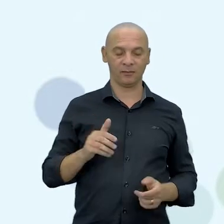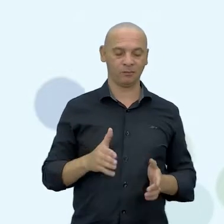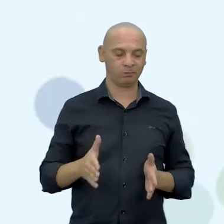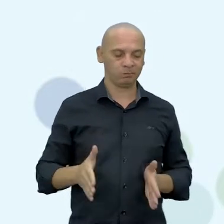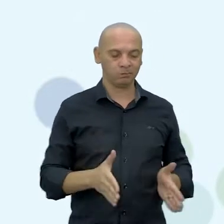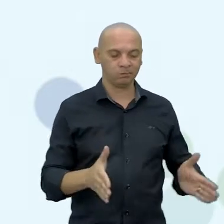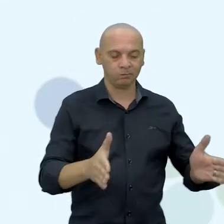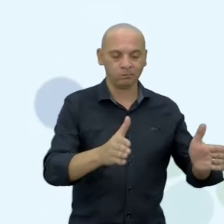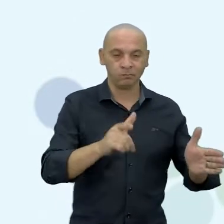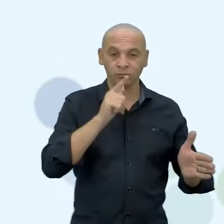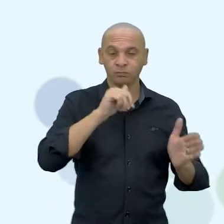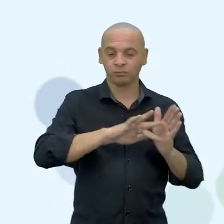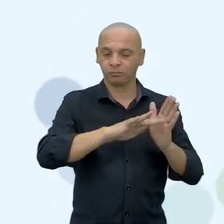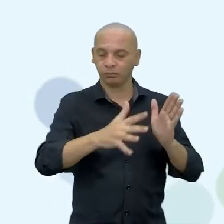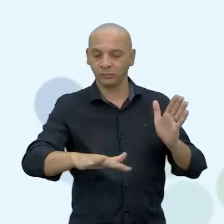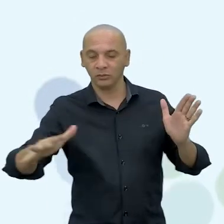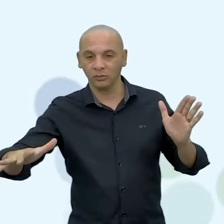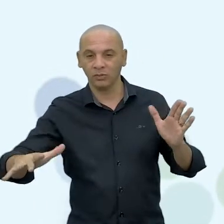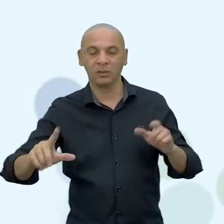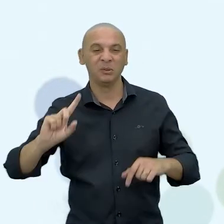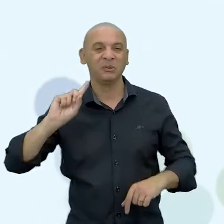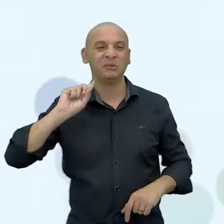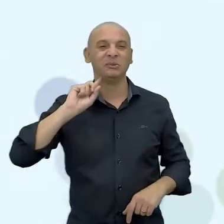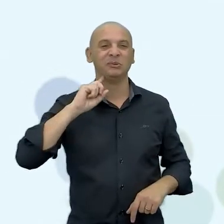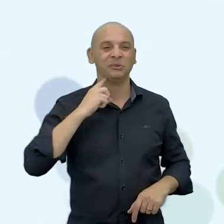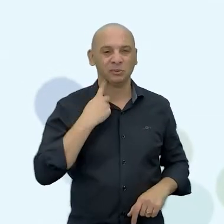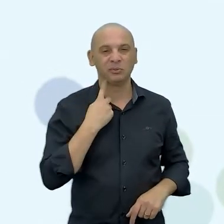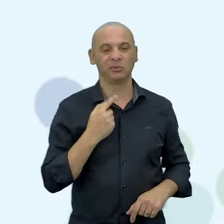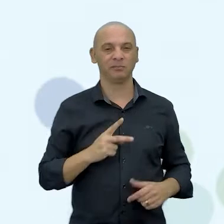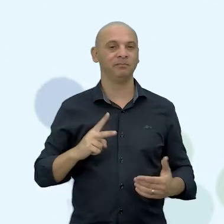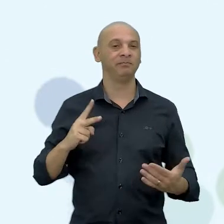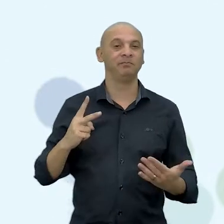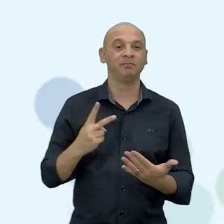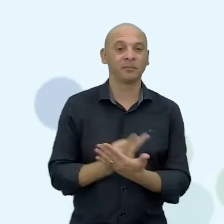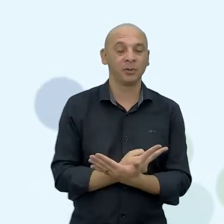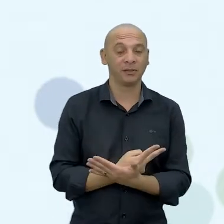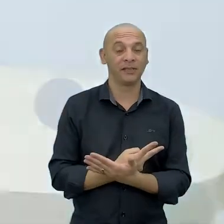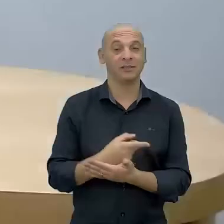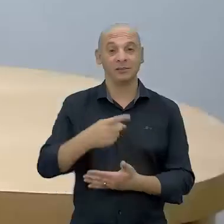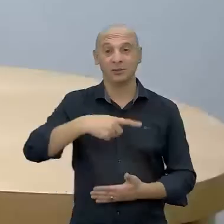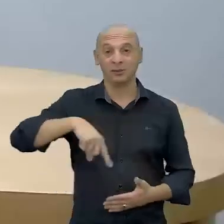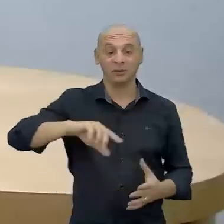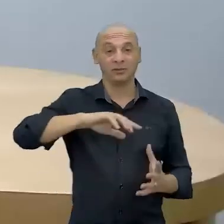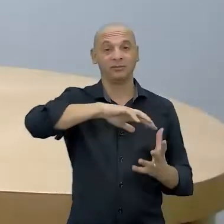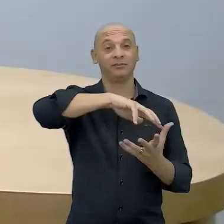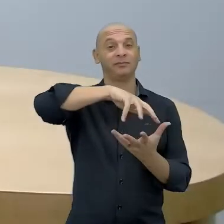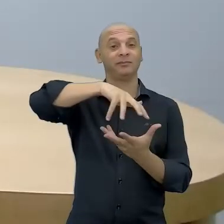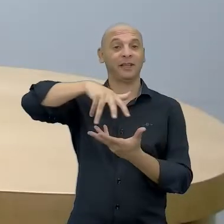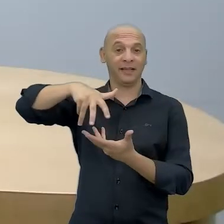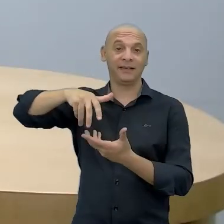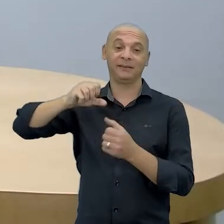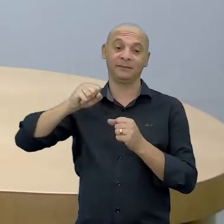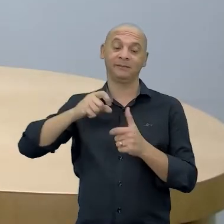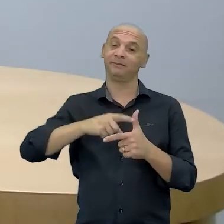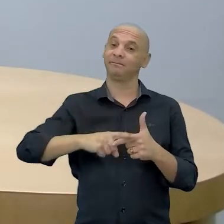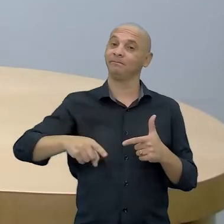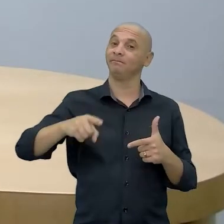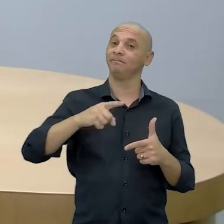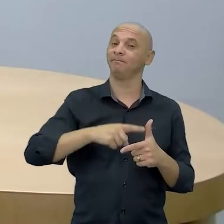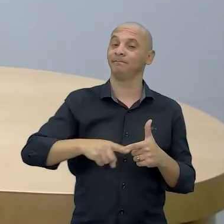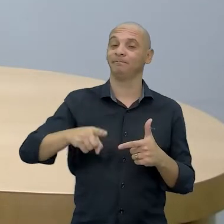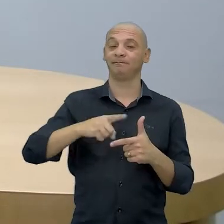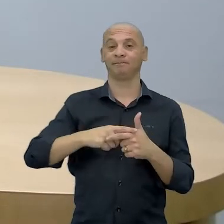Então é um efeito aí, né, que pode, né, mexer aí com o nosso sistema Terra, né, que a gente viu, né, que qualquer,